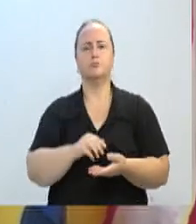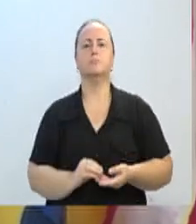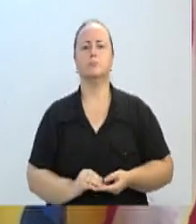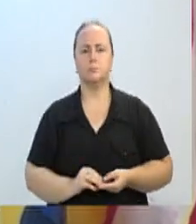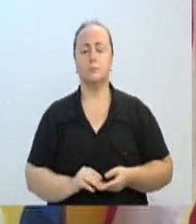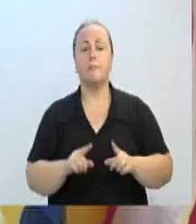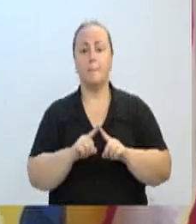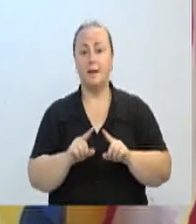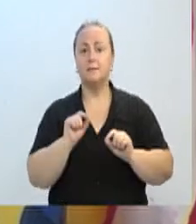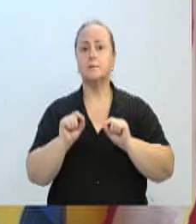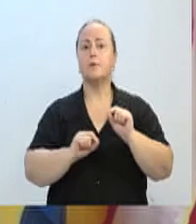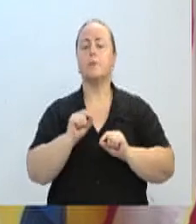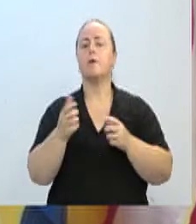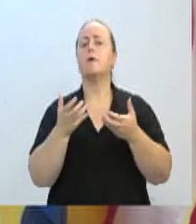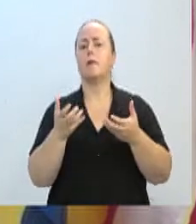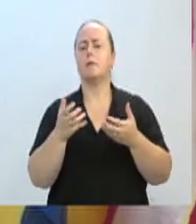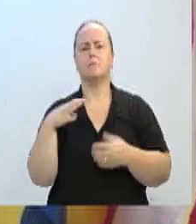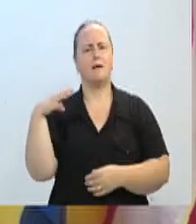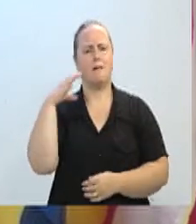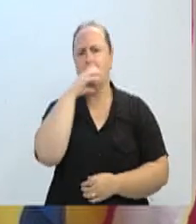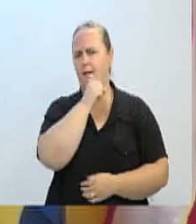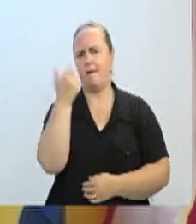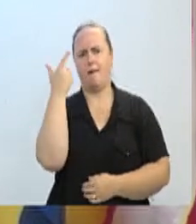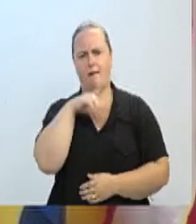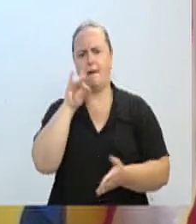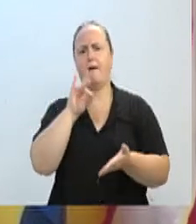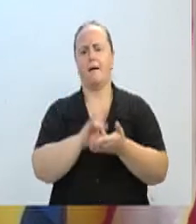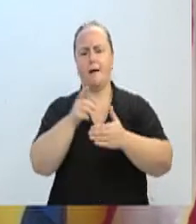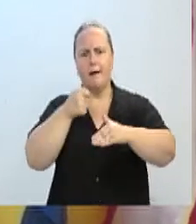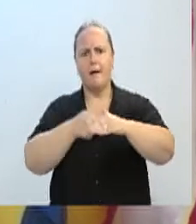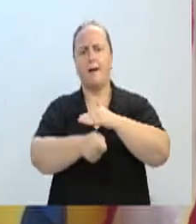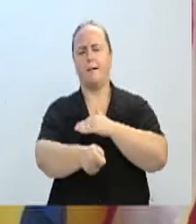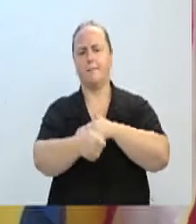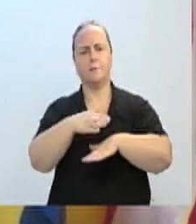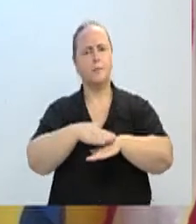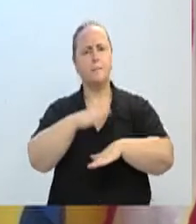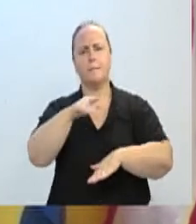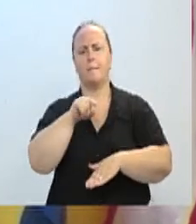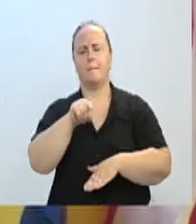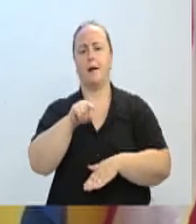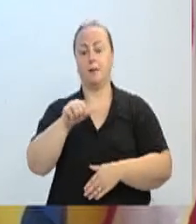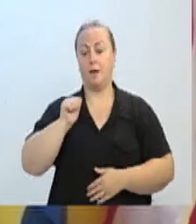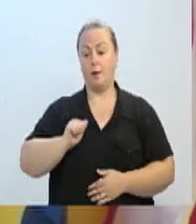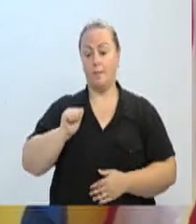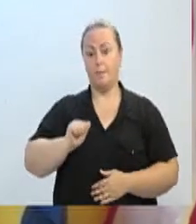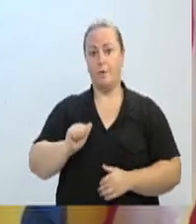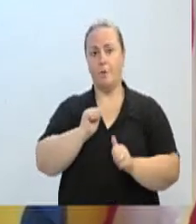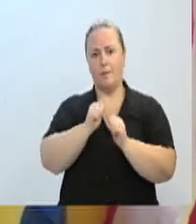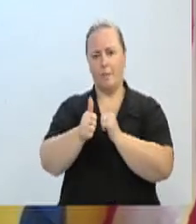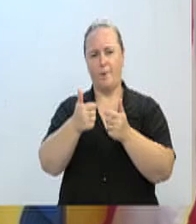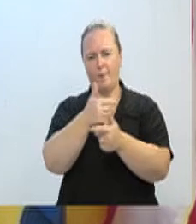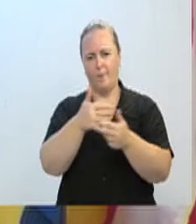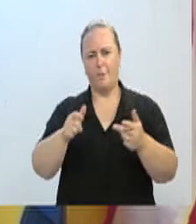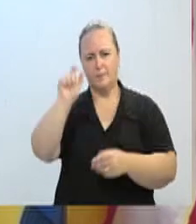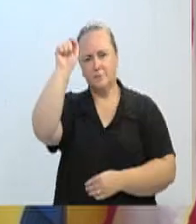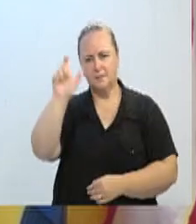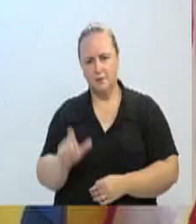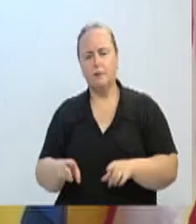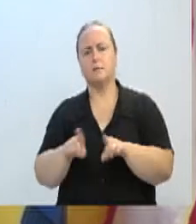é, obviamente, o mais rápido possível, ter um investimento maior, não só na Bolsa Desportista, mas também no